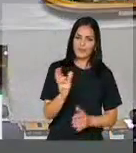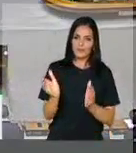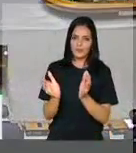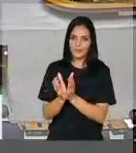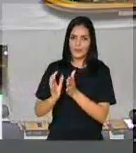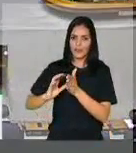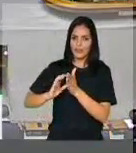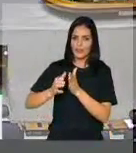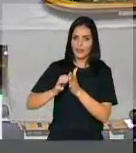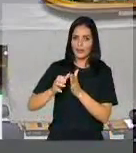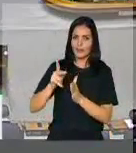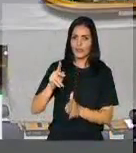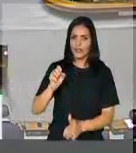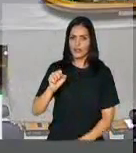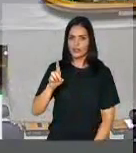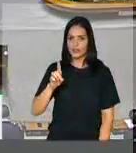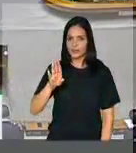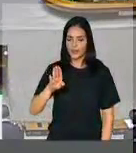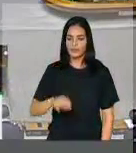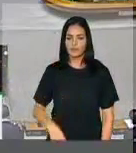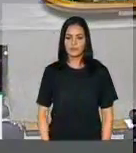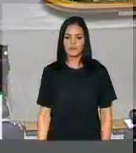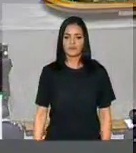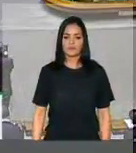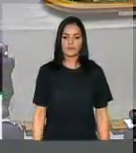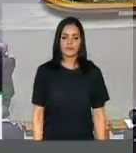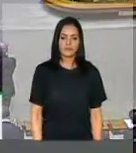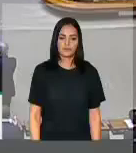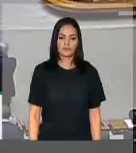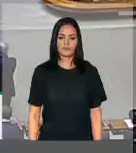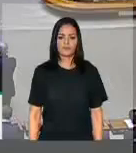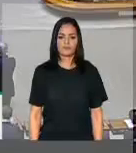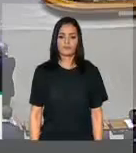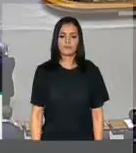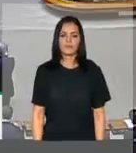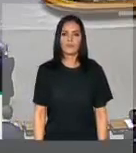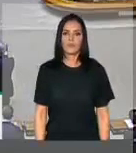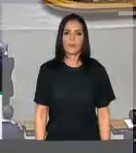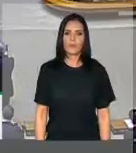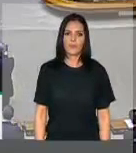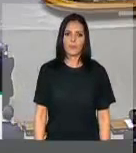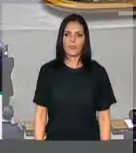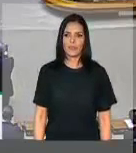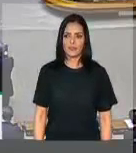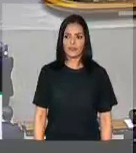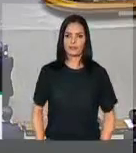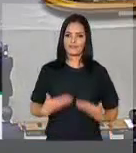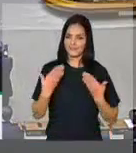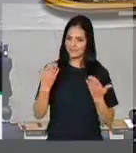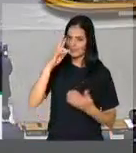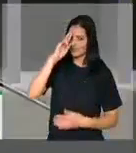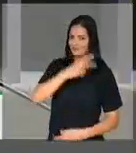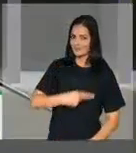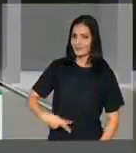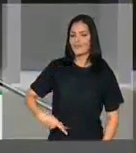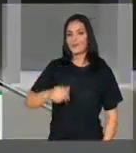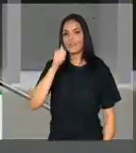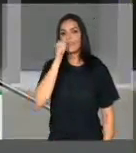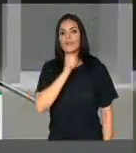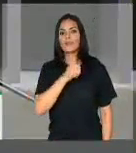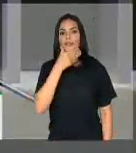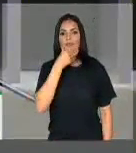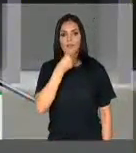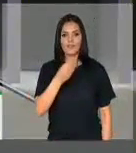ocasião, o PSDB. Mas, antes, vamos ouvir o companheiro Roberto de Lucena. Senhor presidente, senhoras